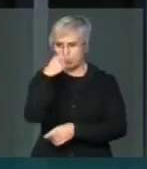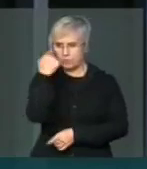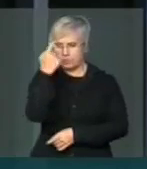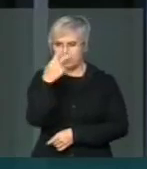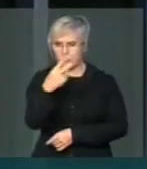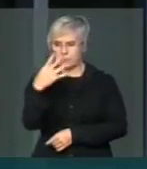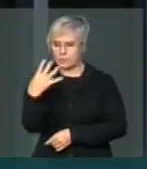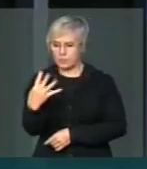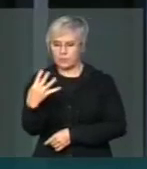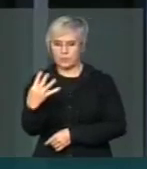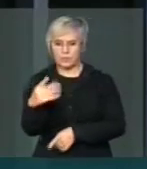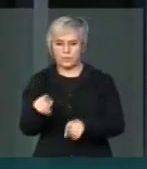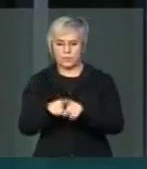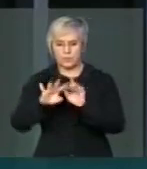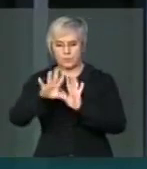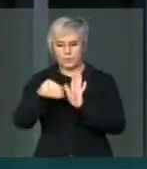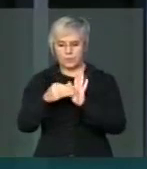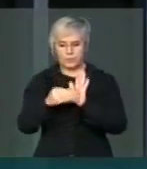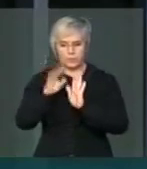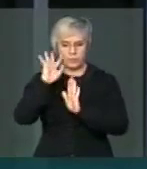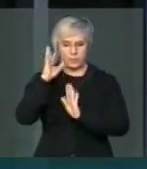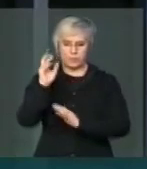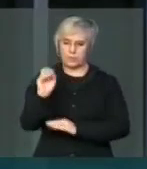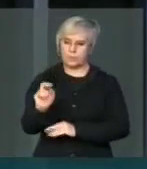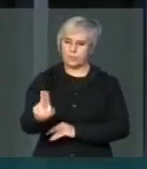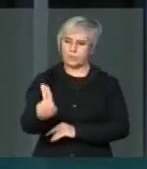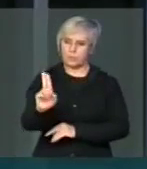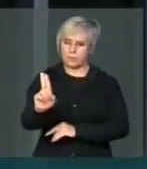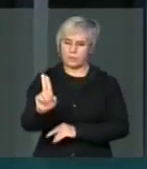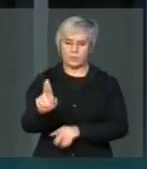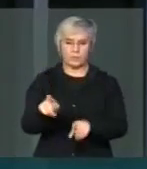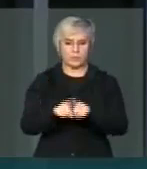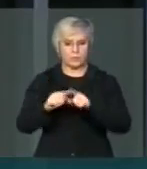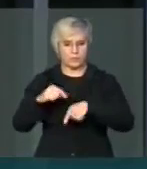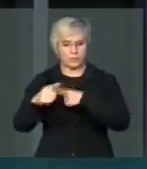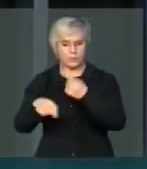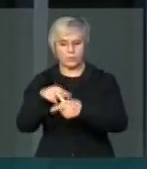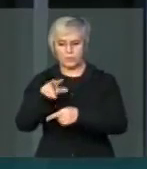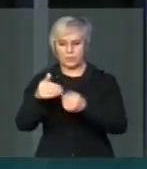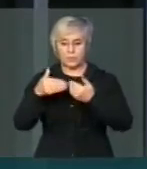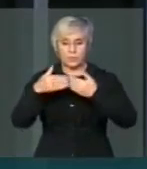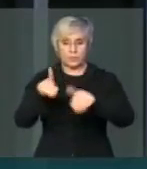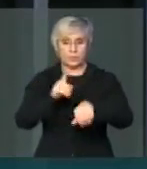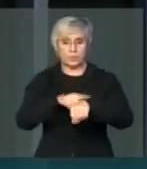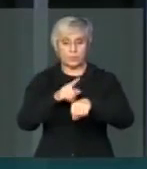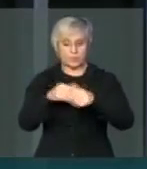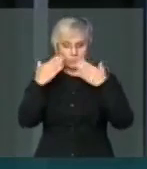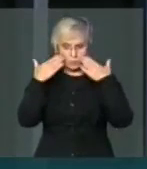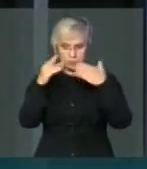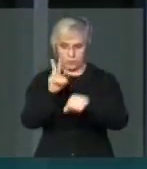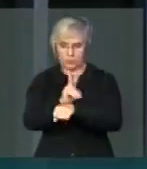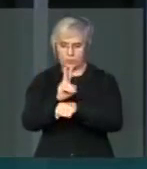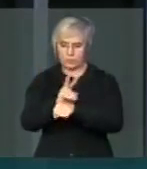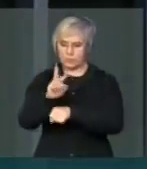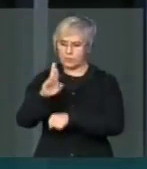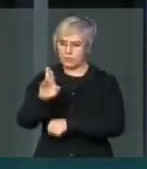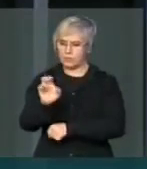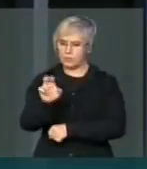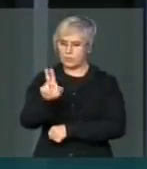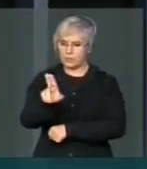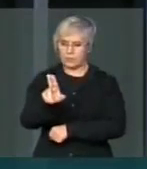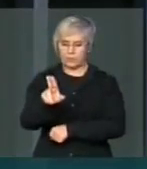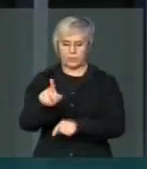o recebimento e a incorporação da resolução da ONU. Na sequência, será aberto o prazo para a apresentação de defesa do réu.